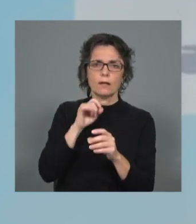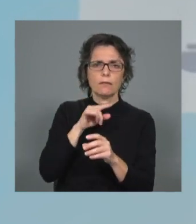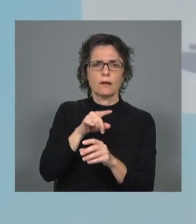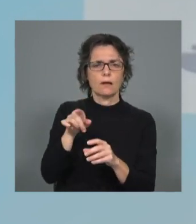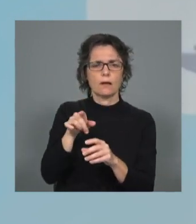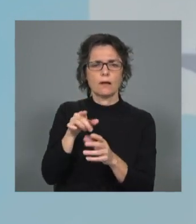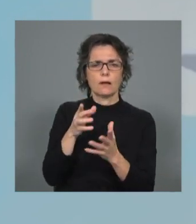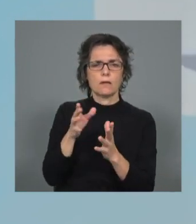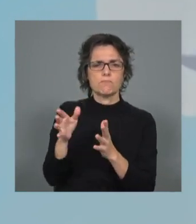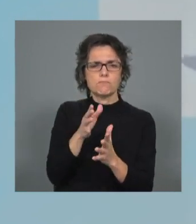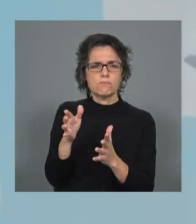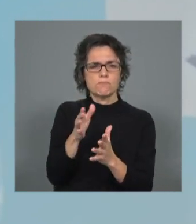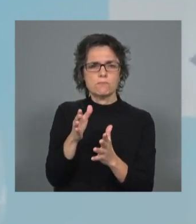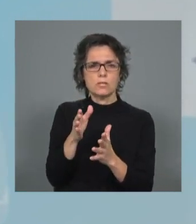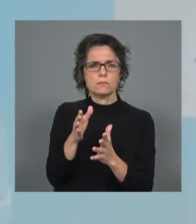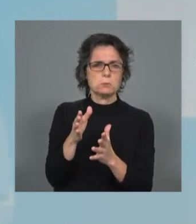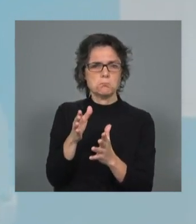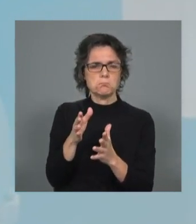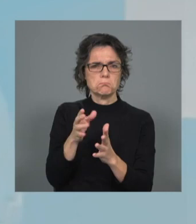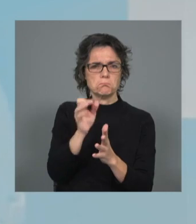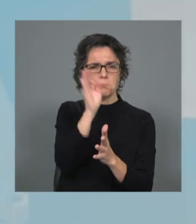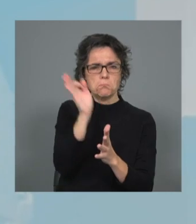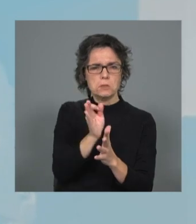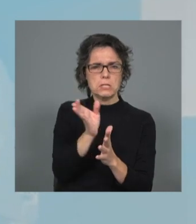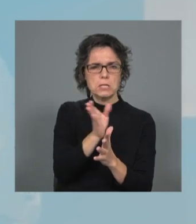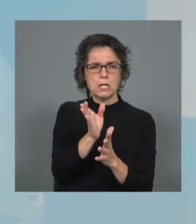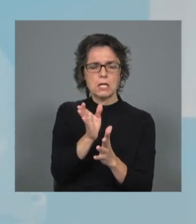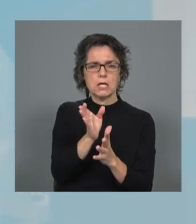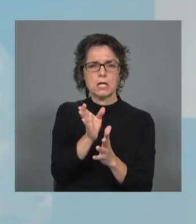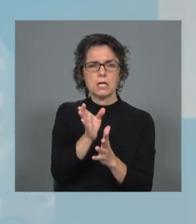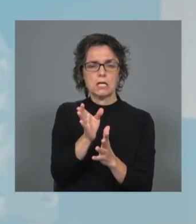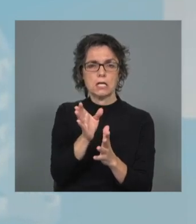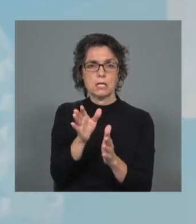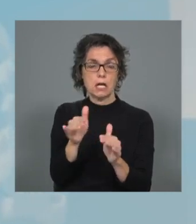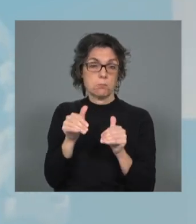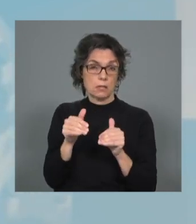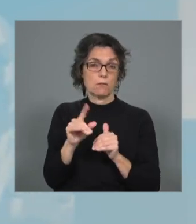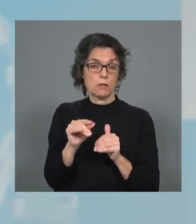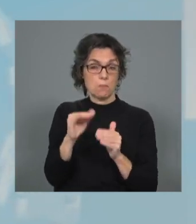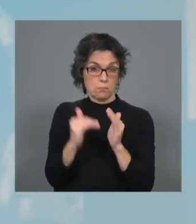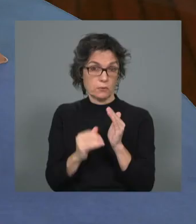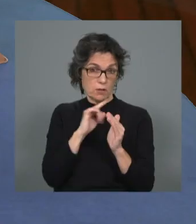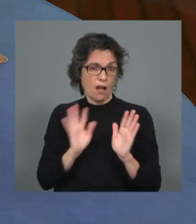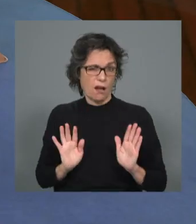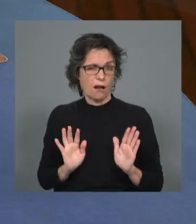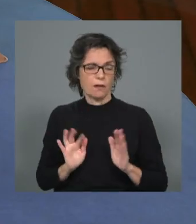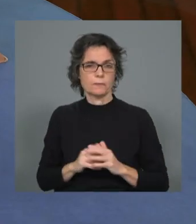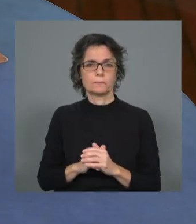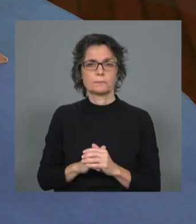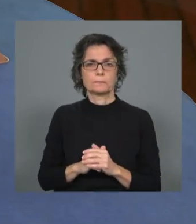de que taxa, até na diminuição da abstenção, se calhar, não é? Possivelmente.